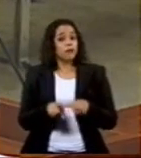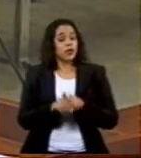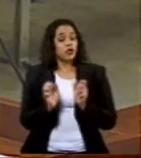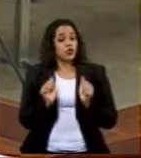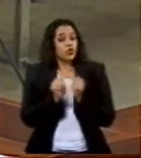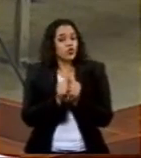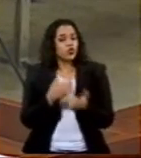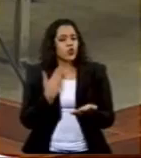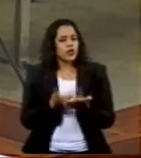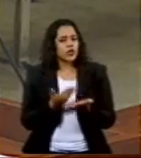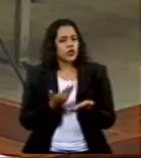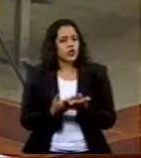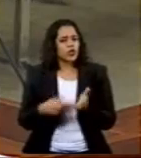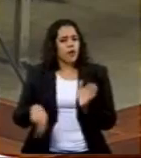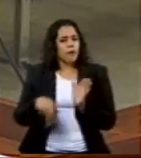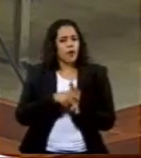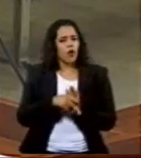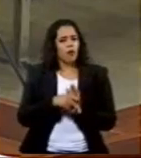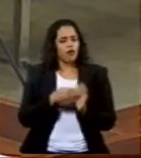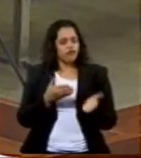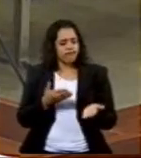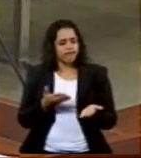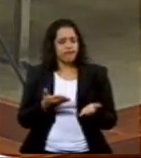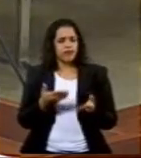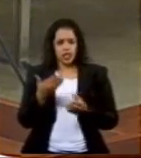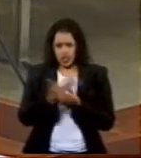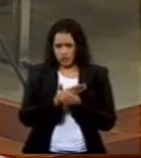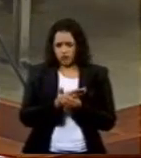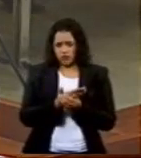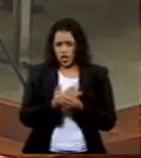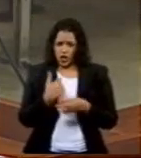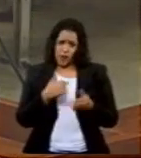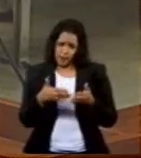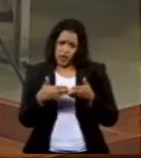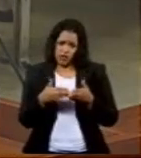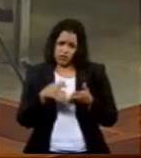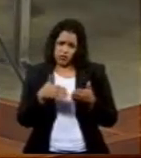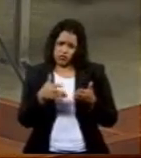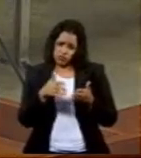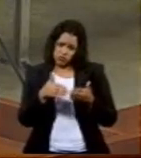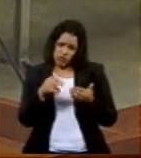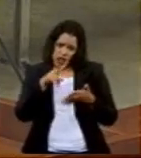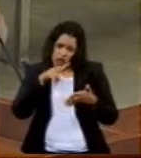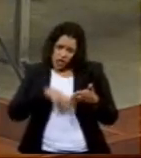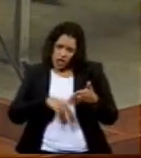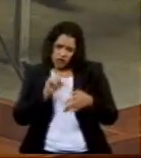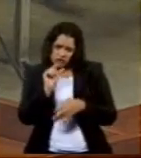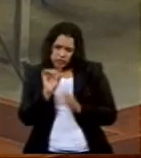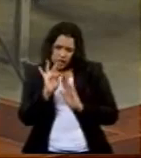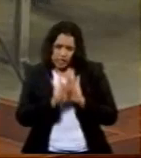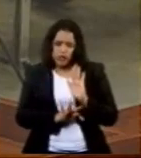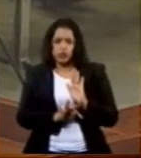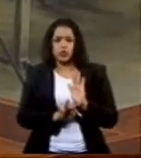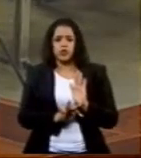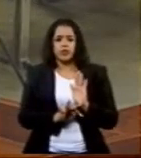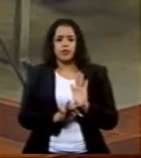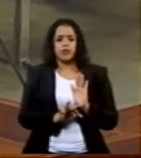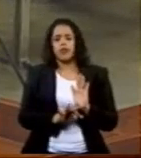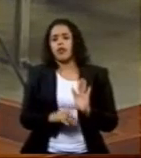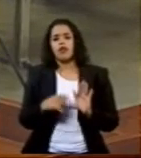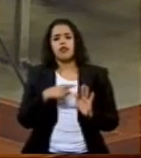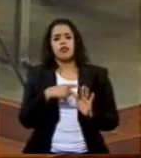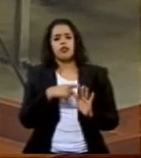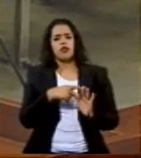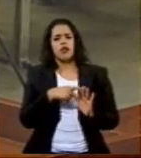estudos na sua própria peça de ingresso, peço licença para ler um pequeno trecho de uma parte doutrinária